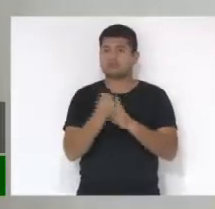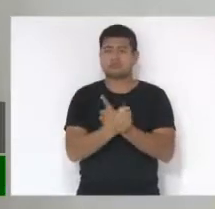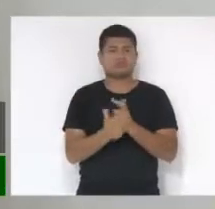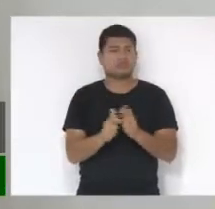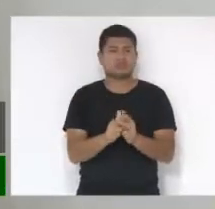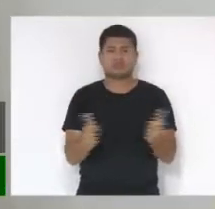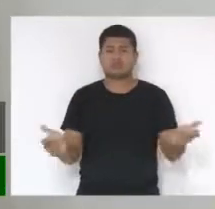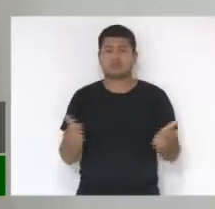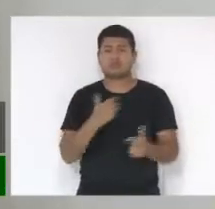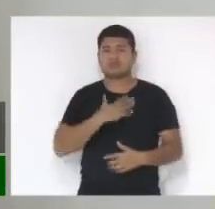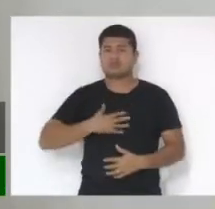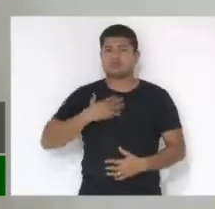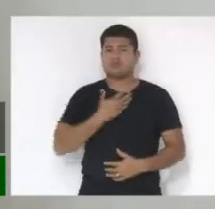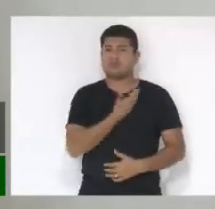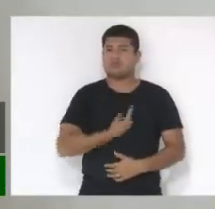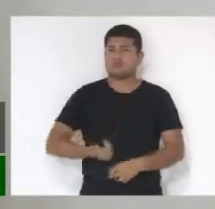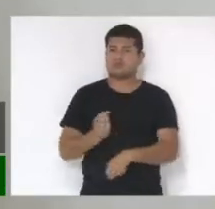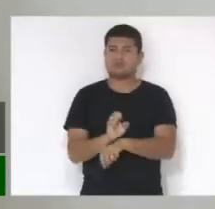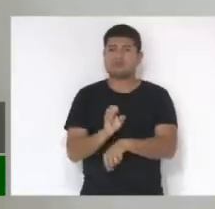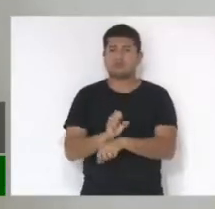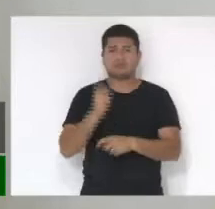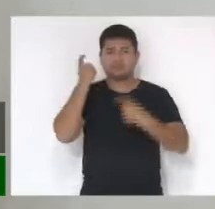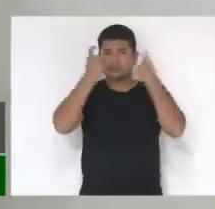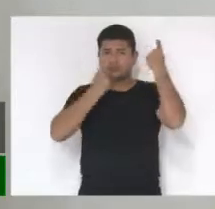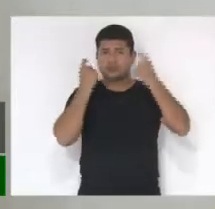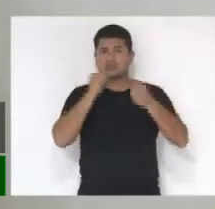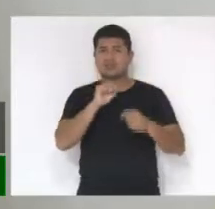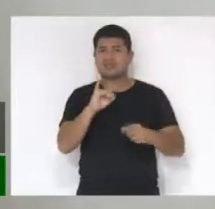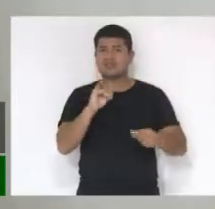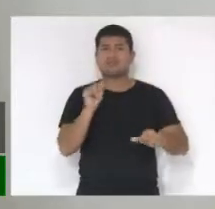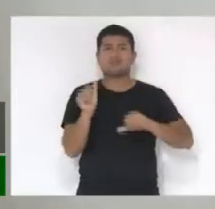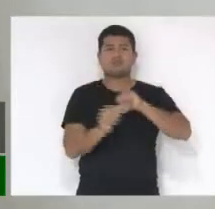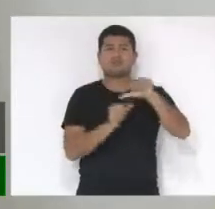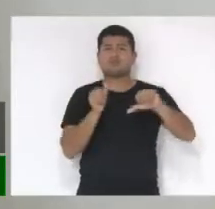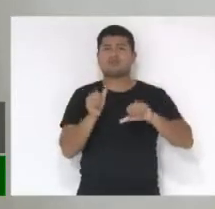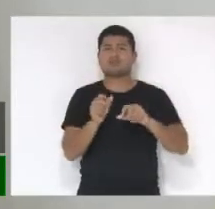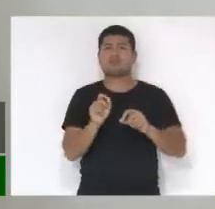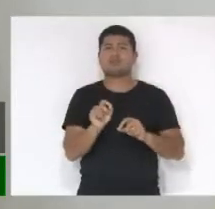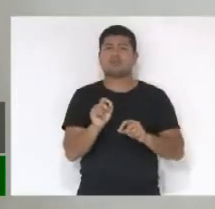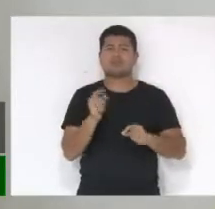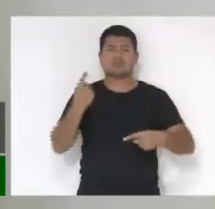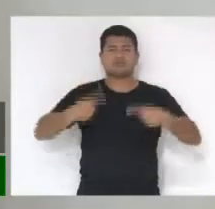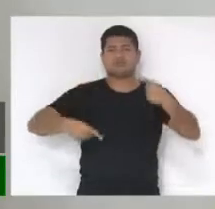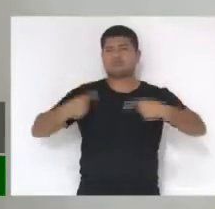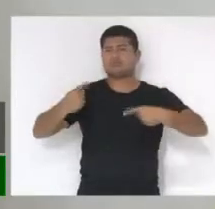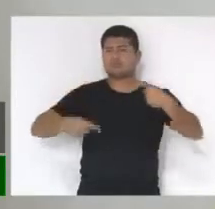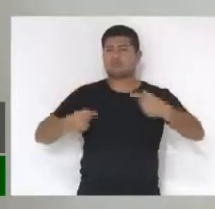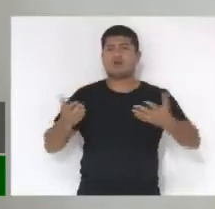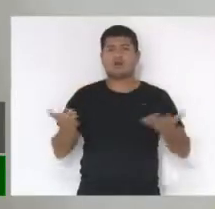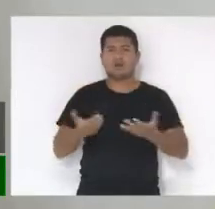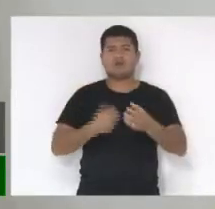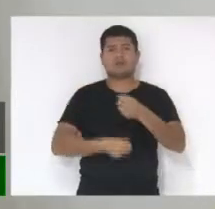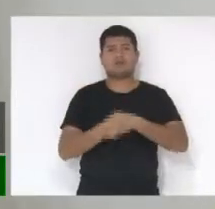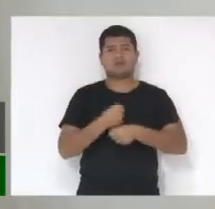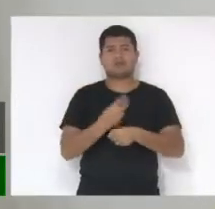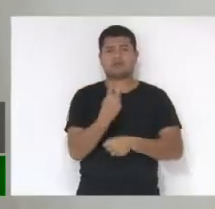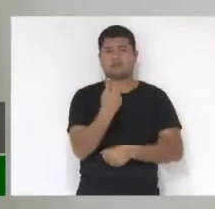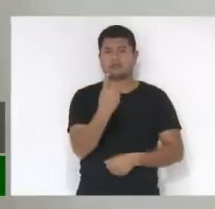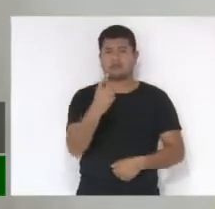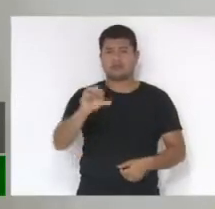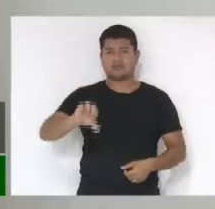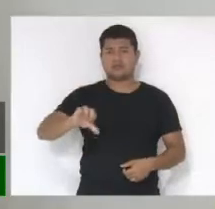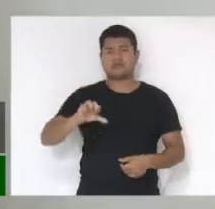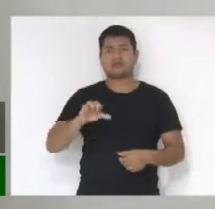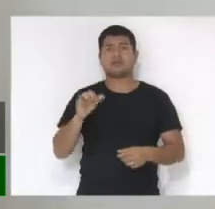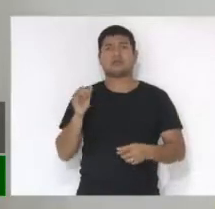tivesse essa preocupação de, se for para mudar alguma coisa, que a gente comece a discutir esse ano e comece as próximas alterações para o